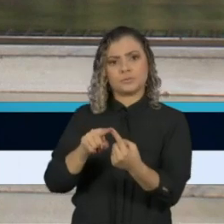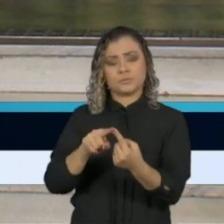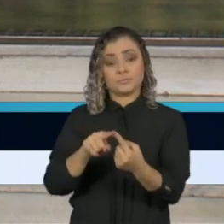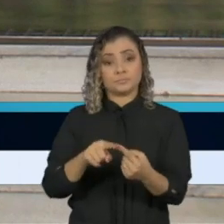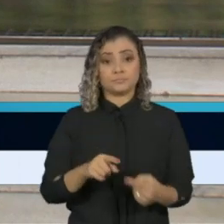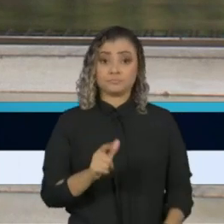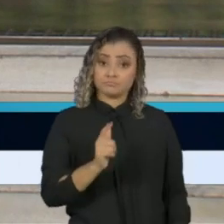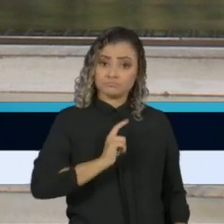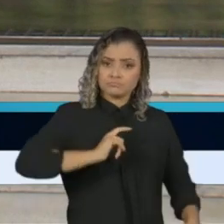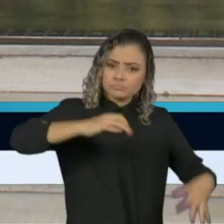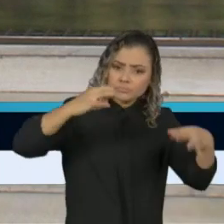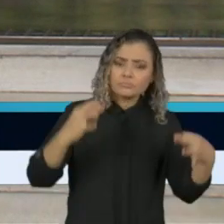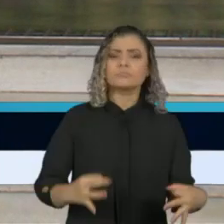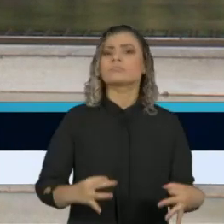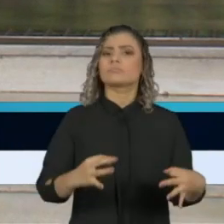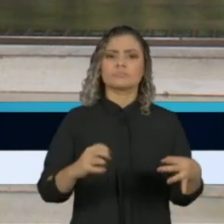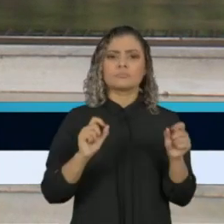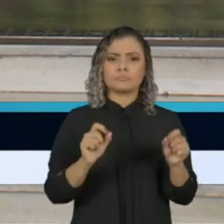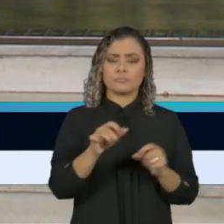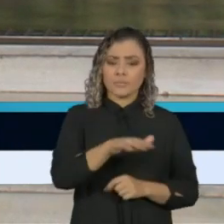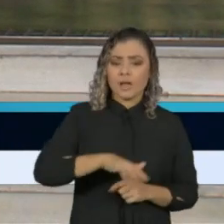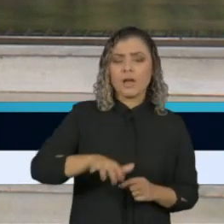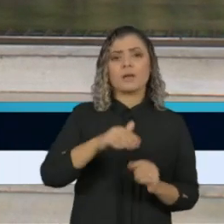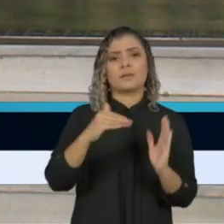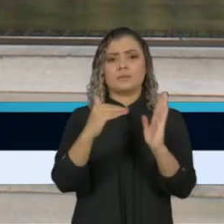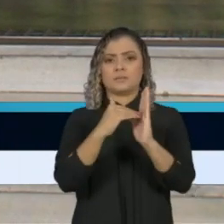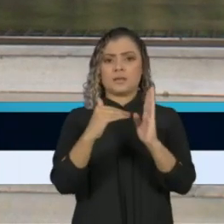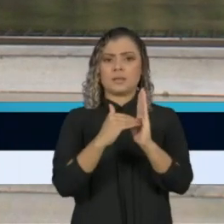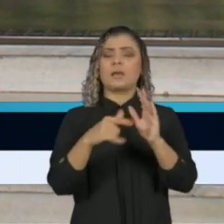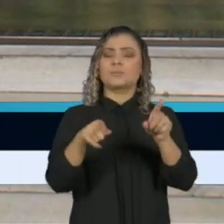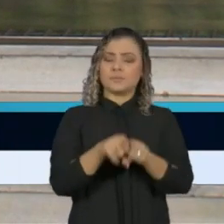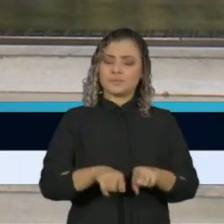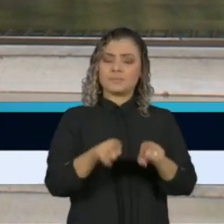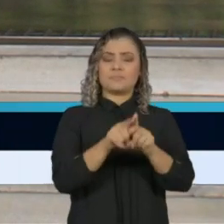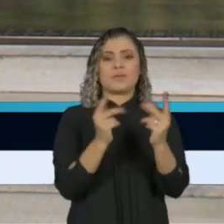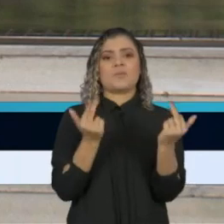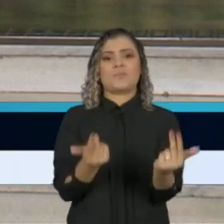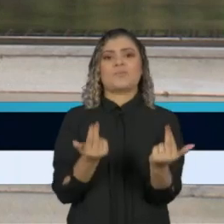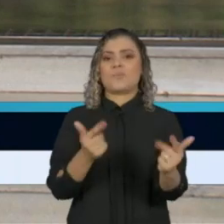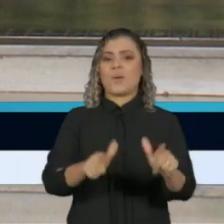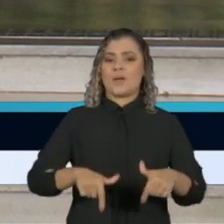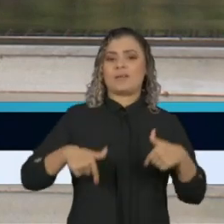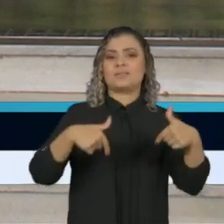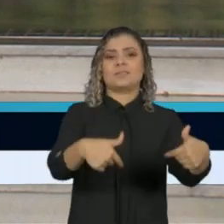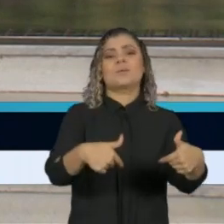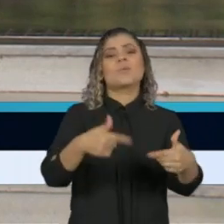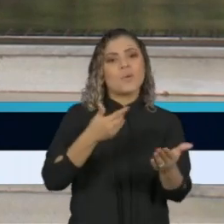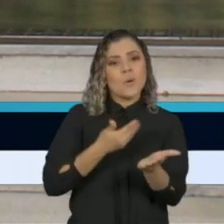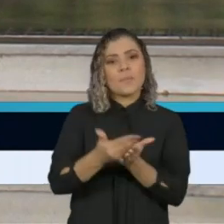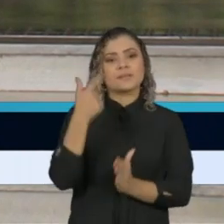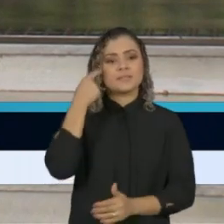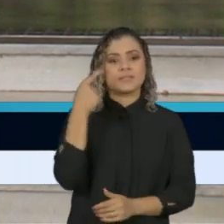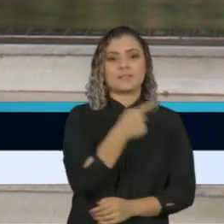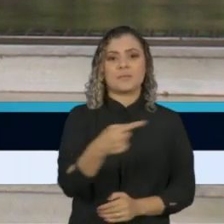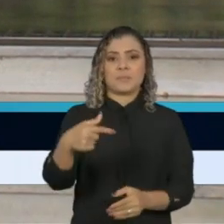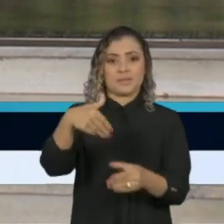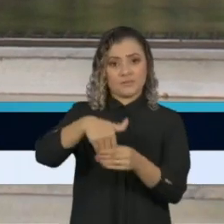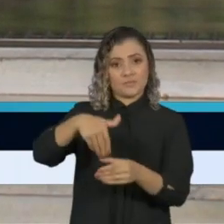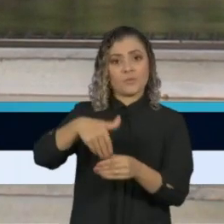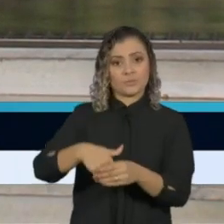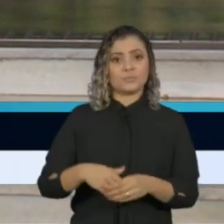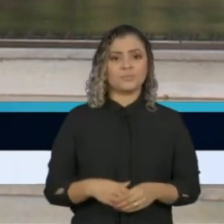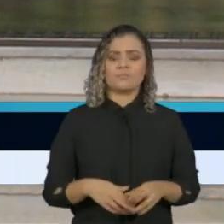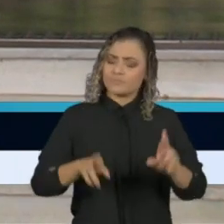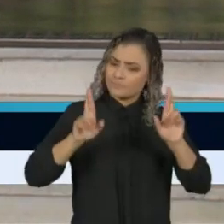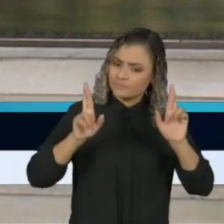Eu tenho a convicção de que o Senado Federal cumprirá esse mesmo papel a partir desta semana. E